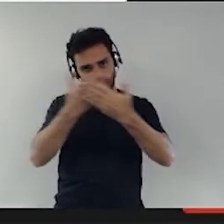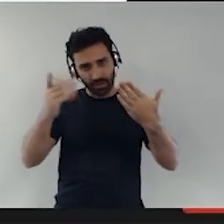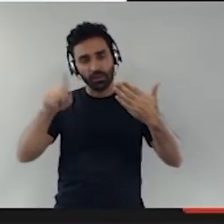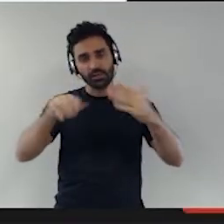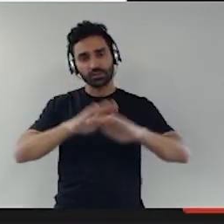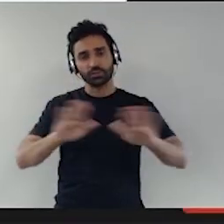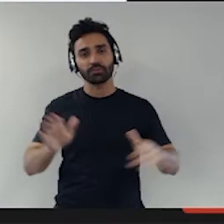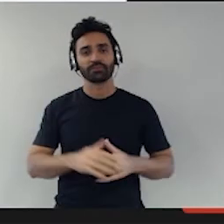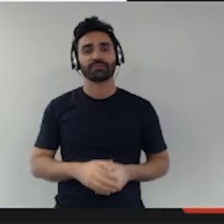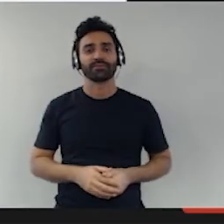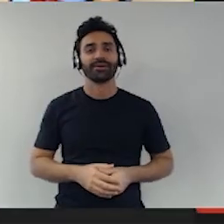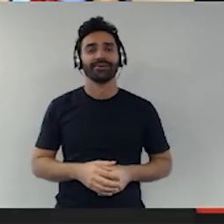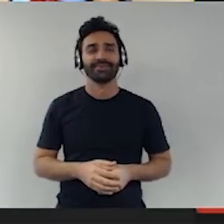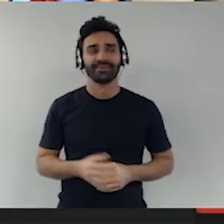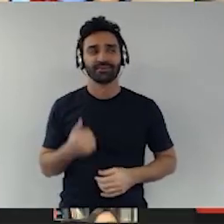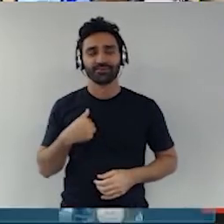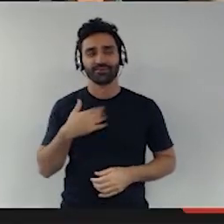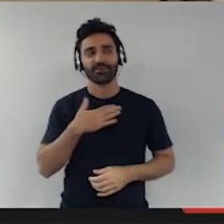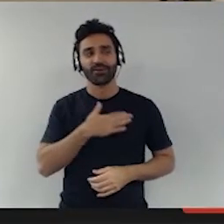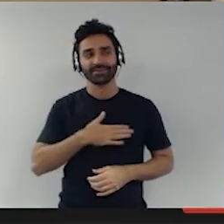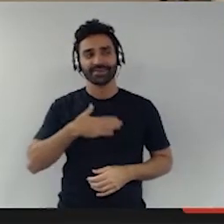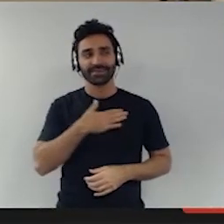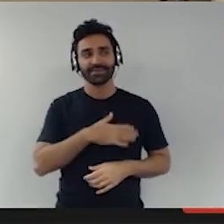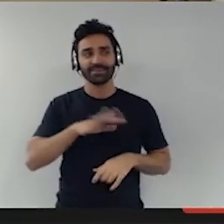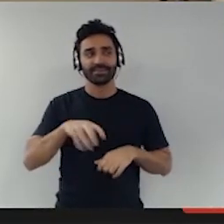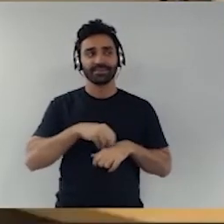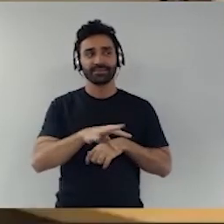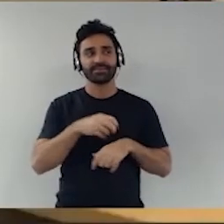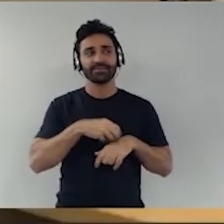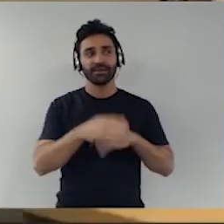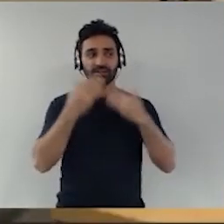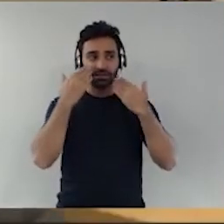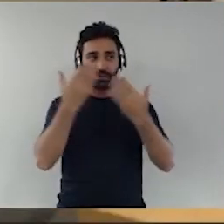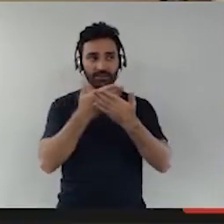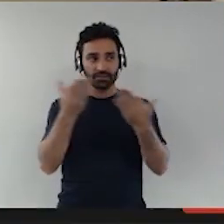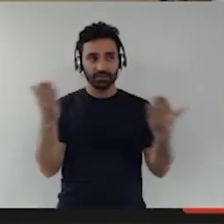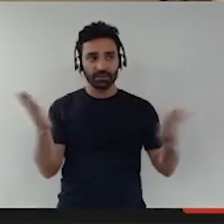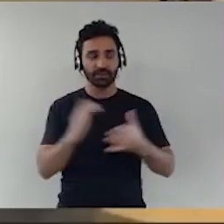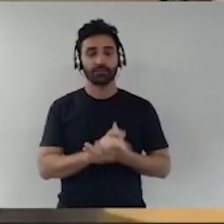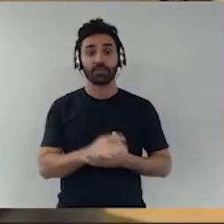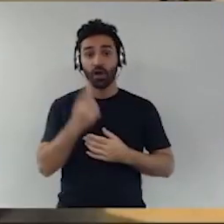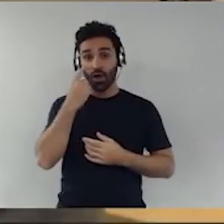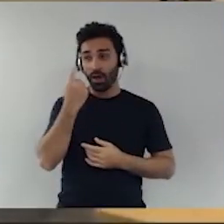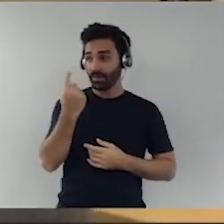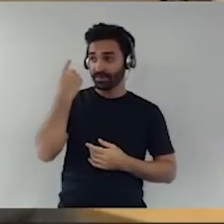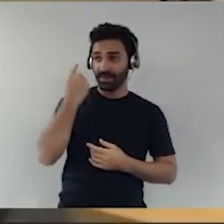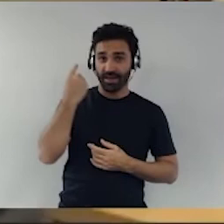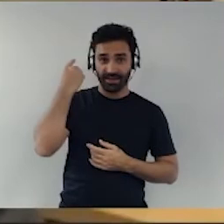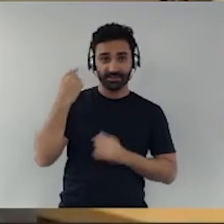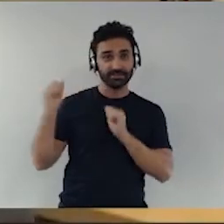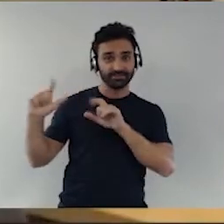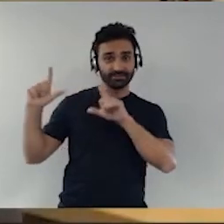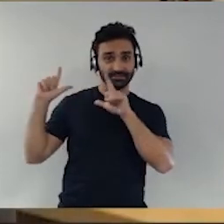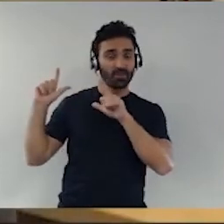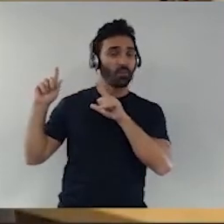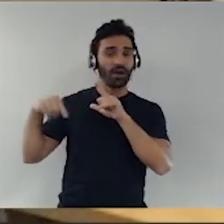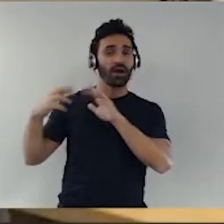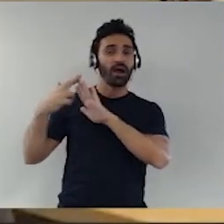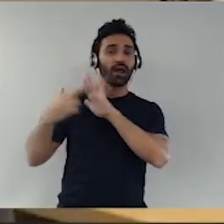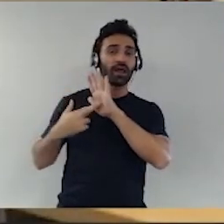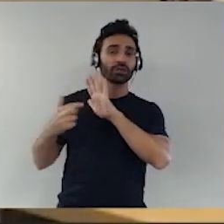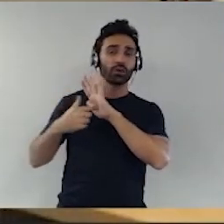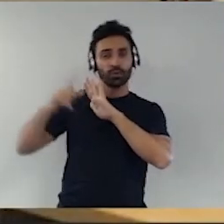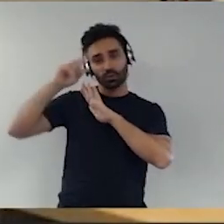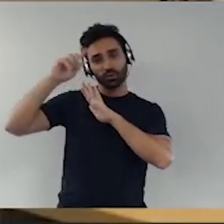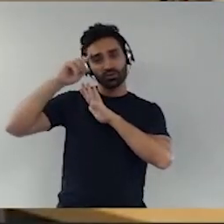isso que eu gostaria de ter apresentado. E isso que está aqui atrás, passando o tempo todo, que eu vou deixar, é o relatório diário